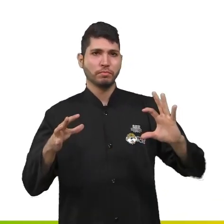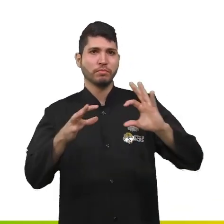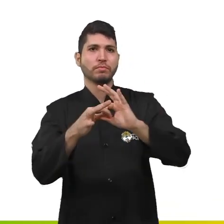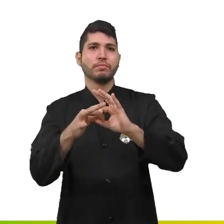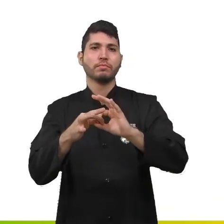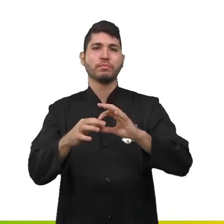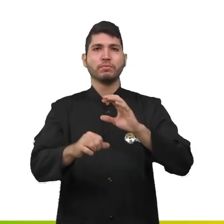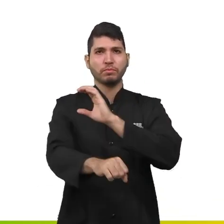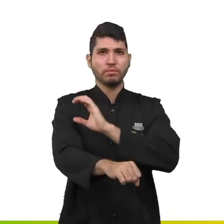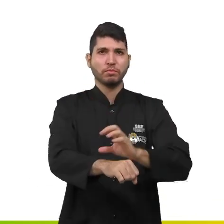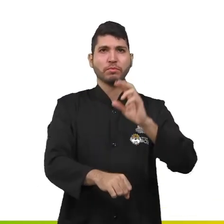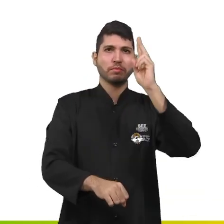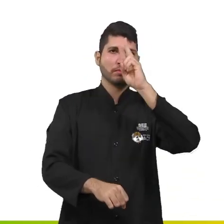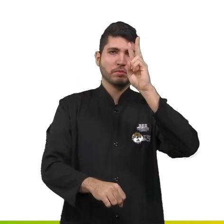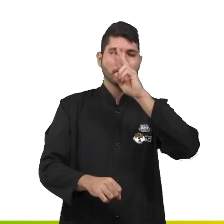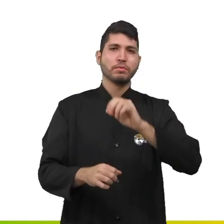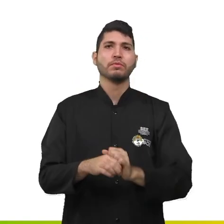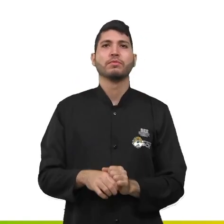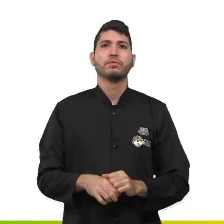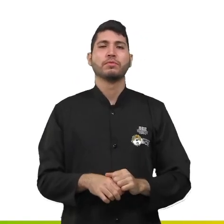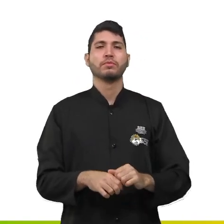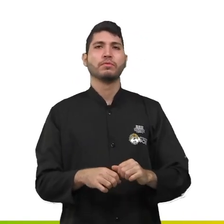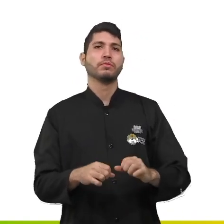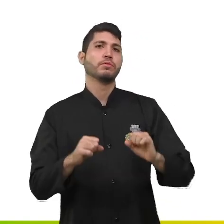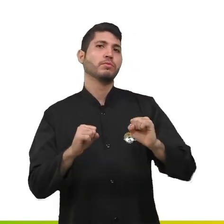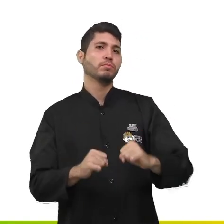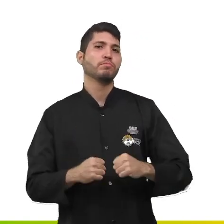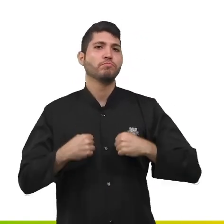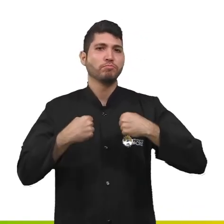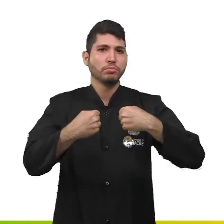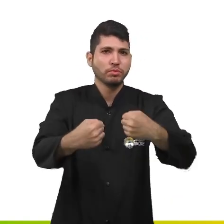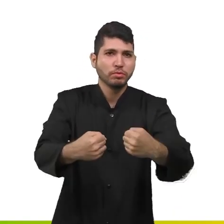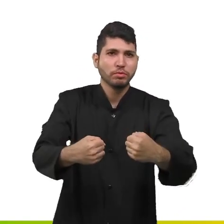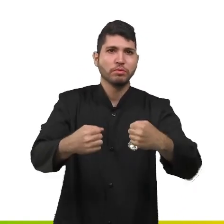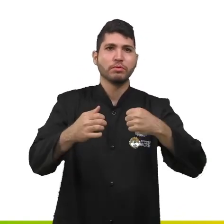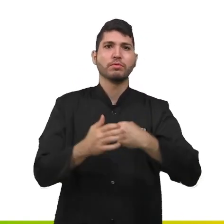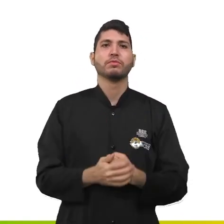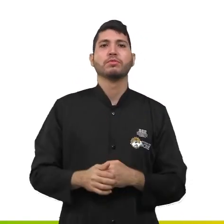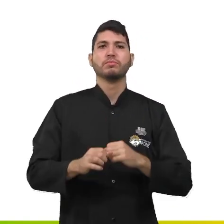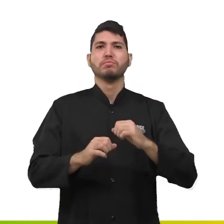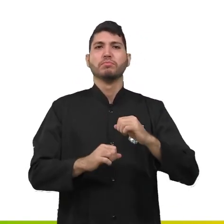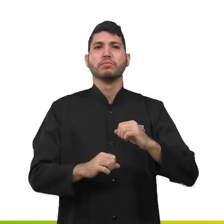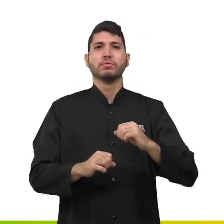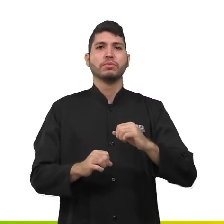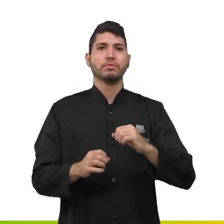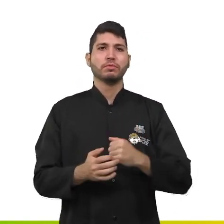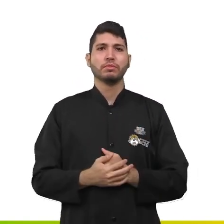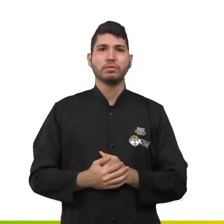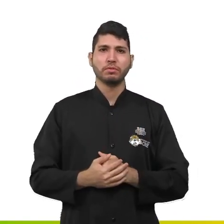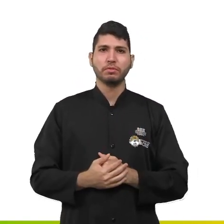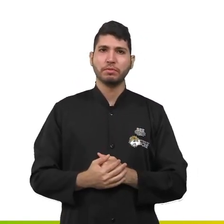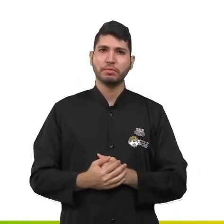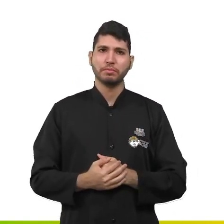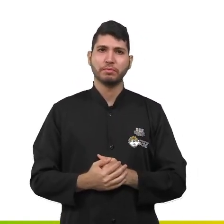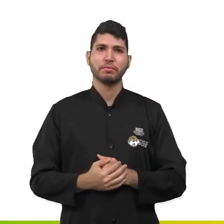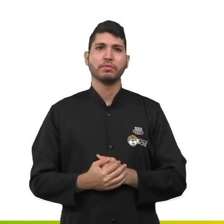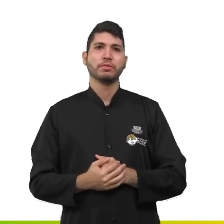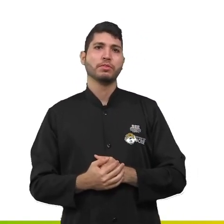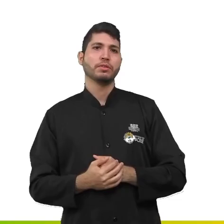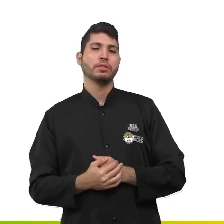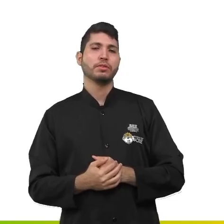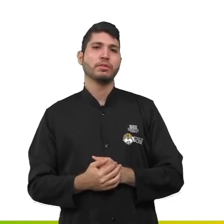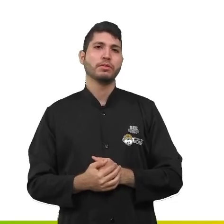histórias, combatendo desigualdades e estimulando novas possibilidades, que foi aquilo que a gente falou. Os benefícios seriam o desenvolvimento de